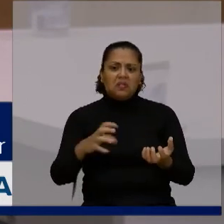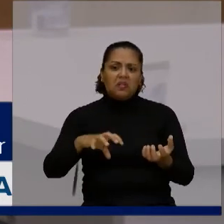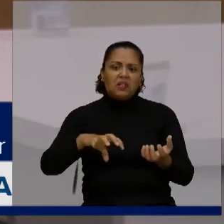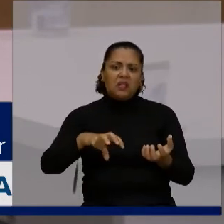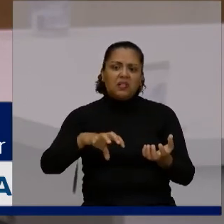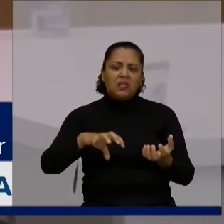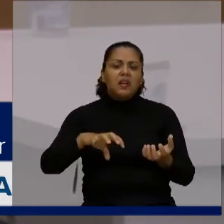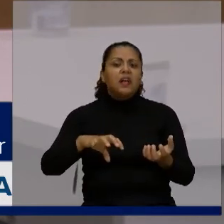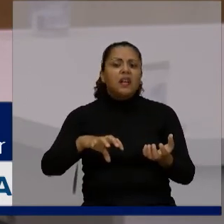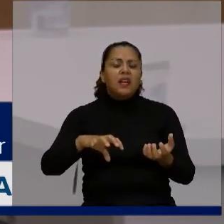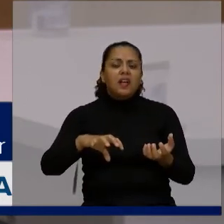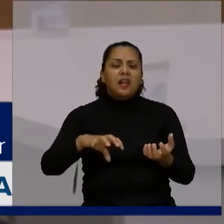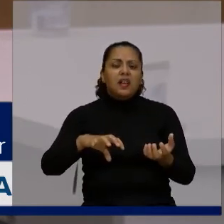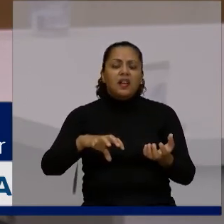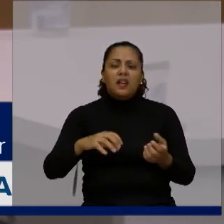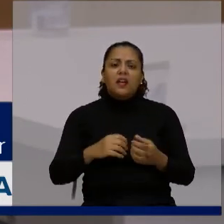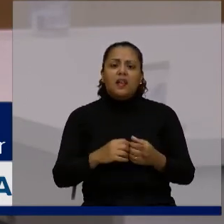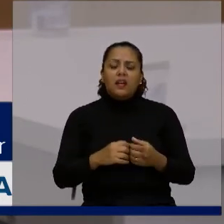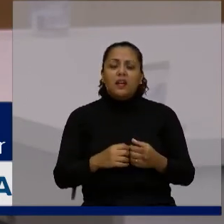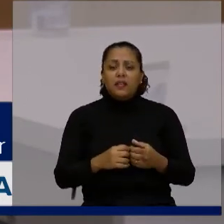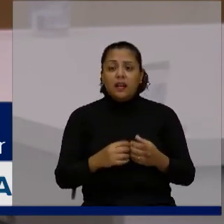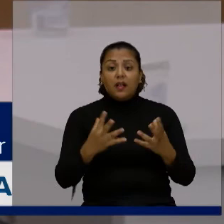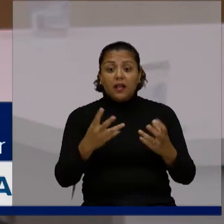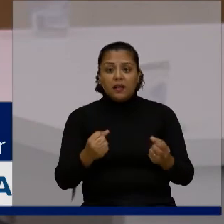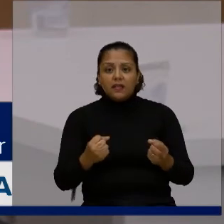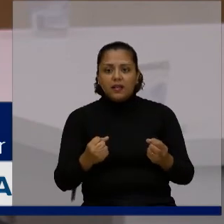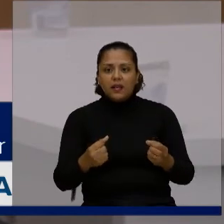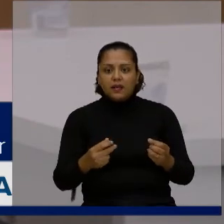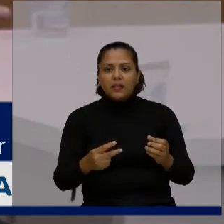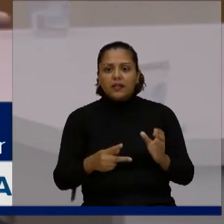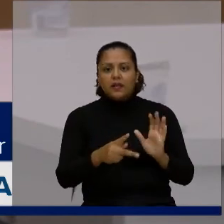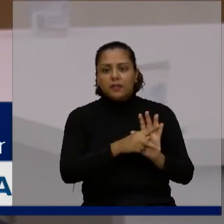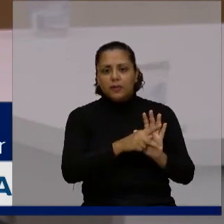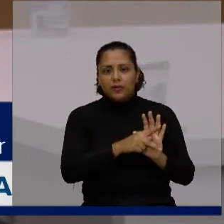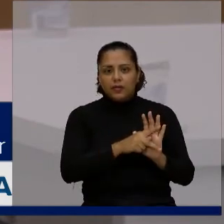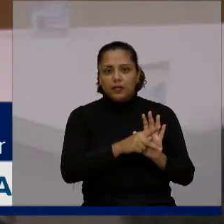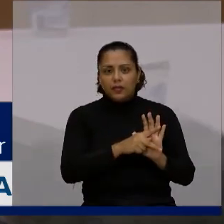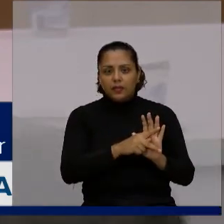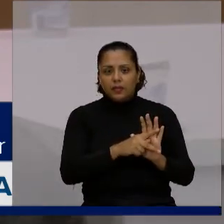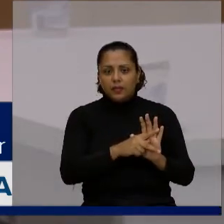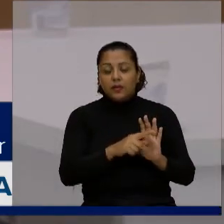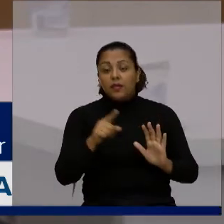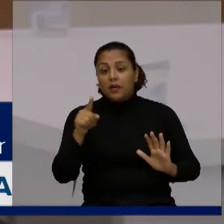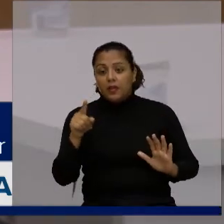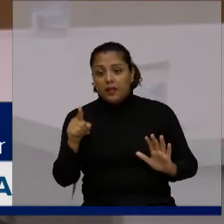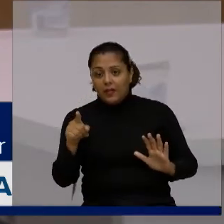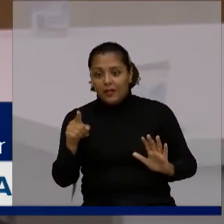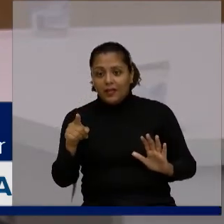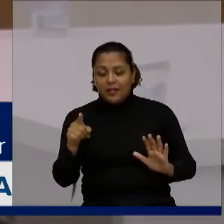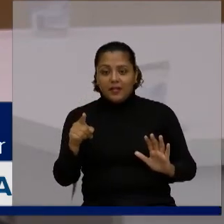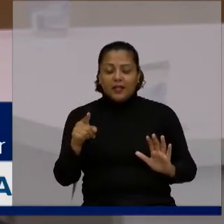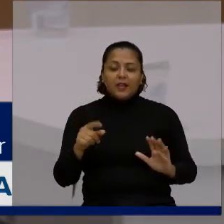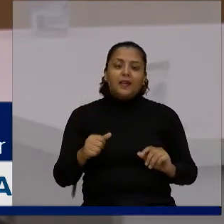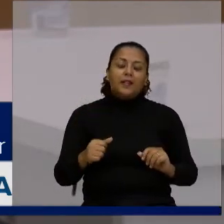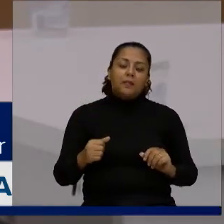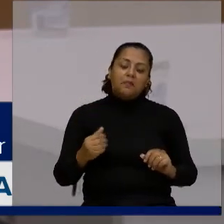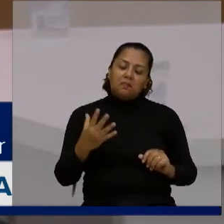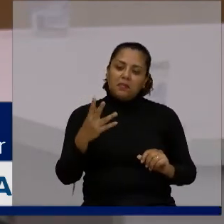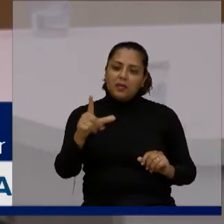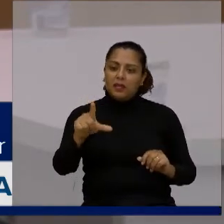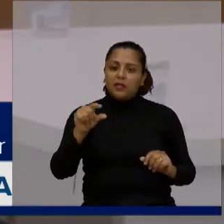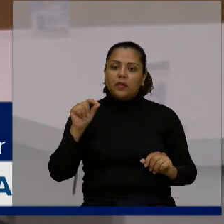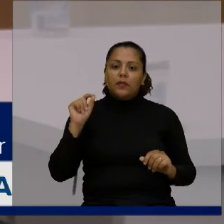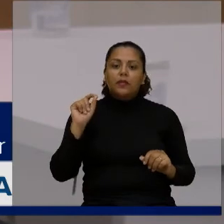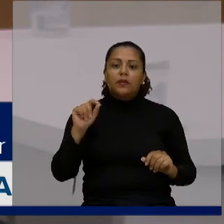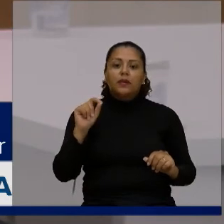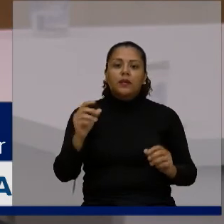projeto, ele vai votar favorável a este projeto em Brasília. Eu sei que a senhora é independente, mas eu acharia estranho